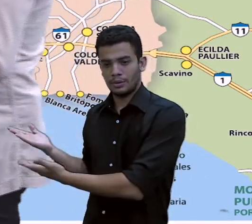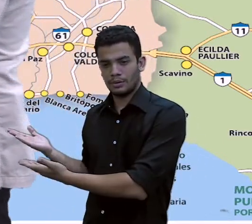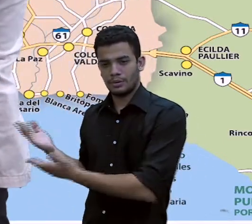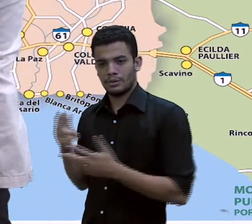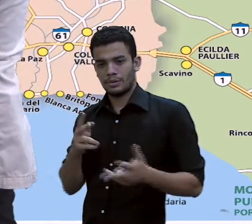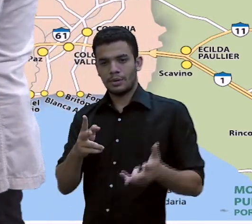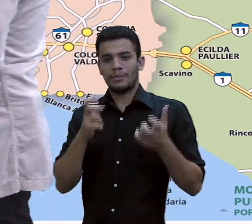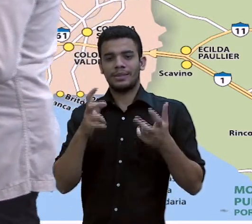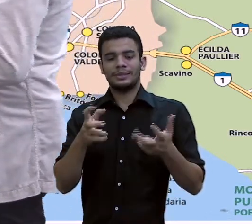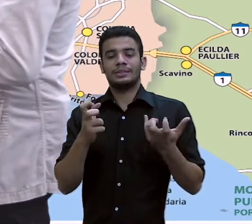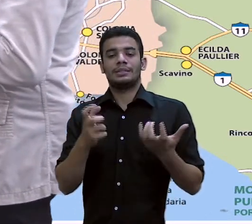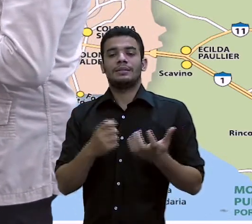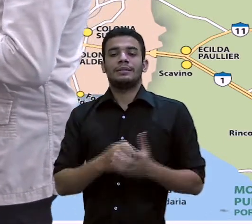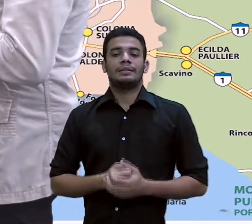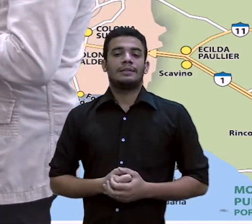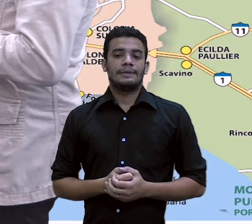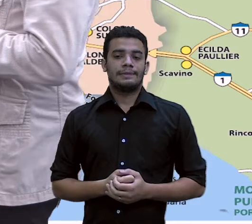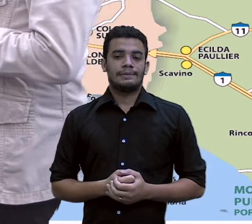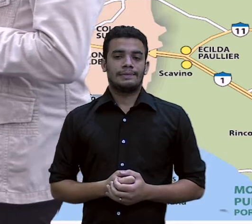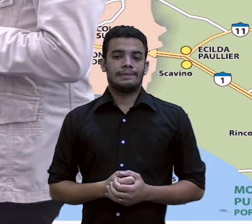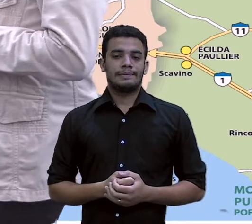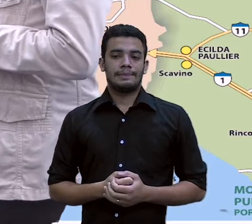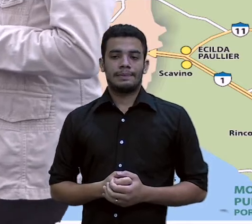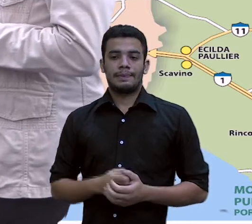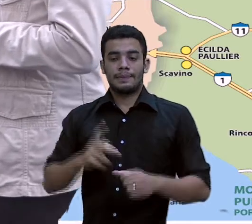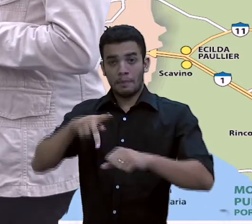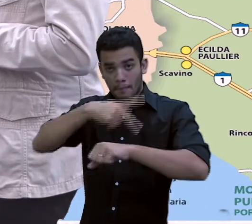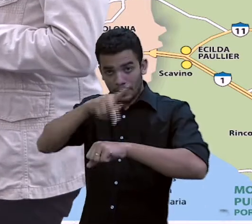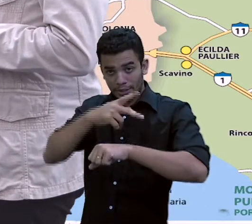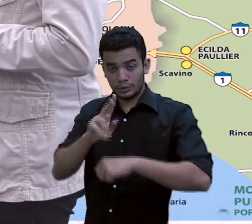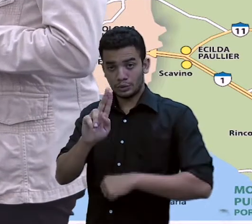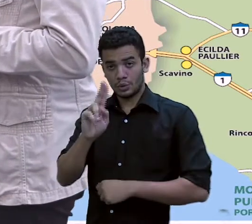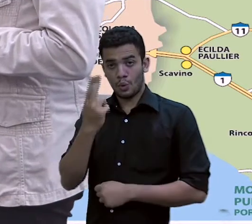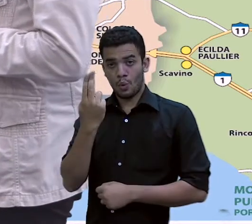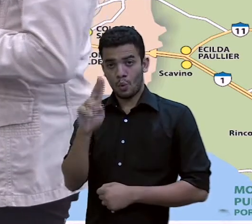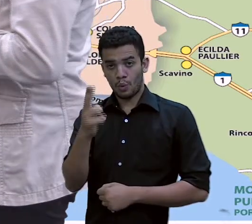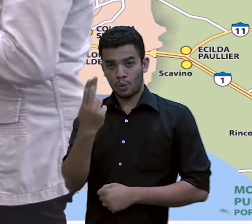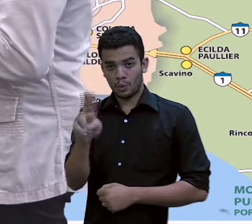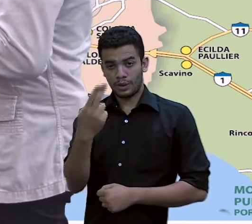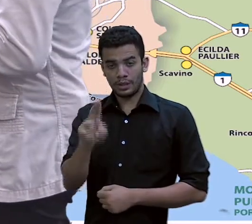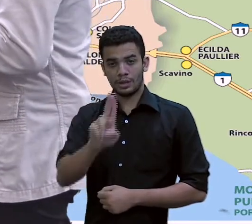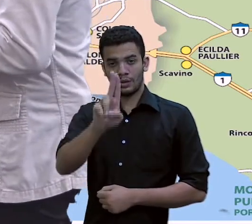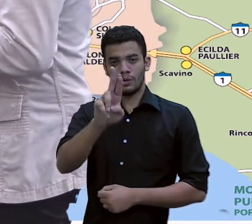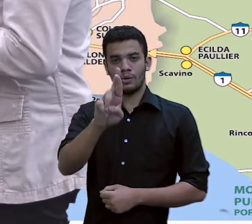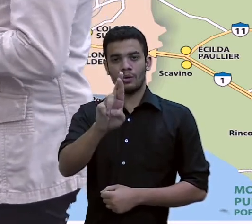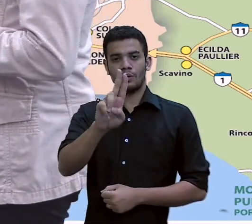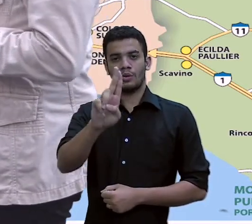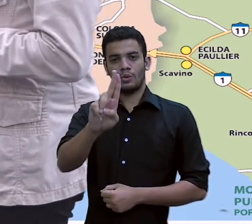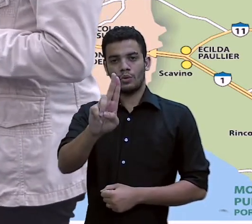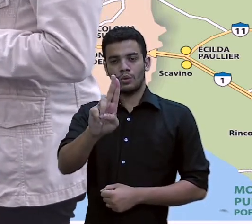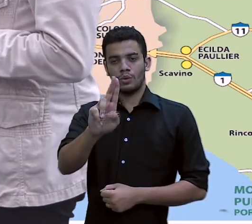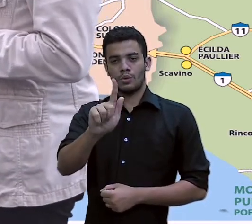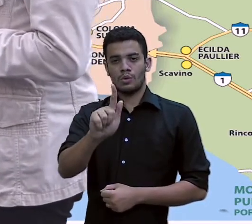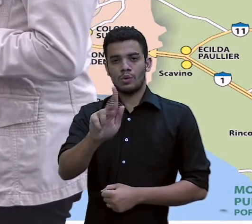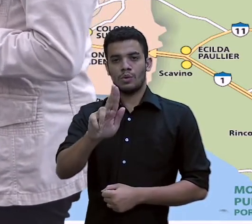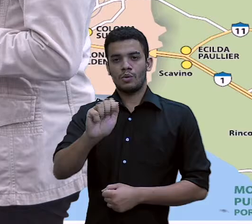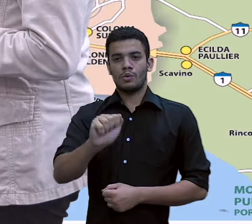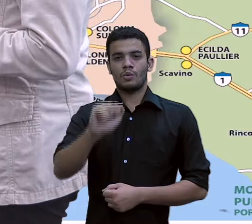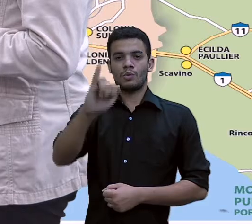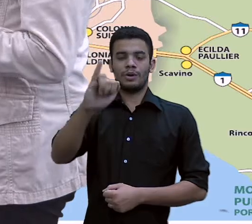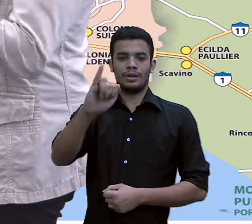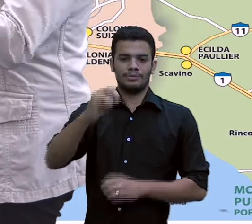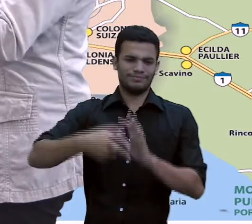está a nação do Uruguai, né? O país Uruguai, que outrora pertenceu